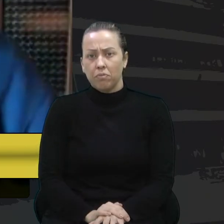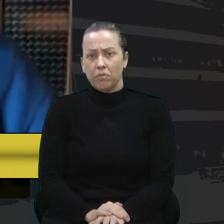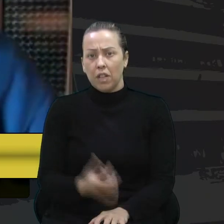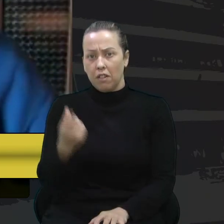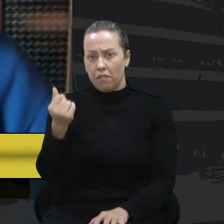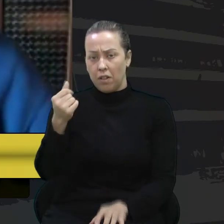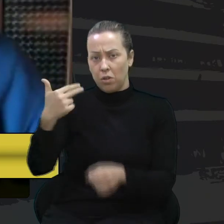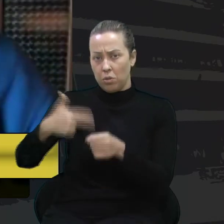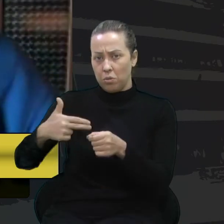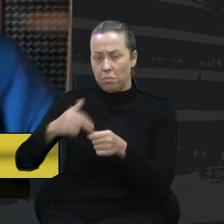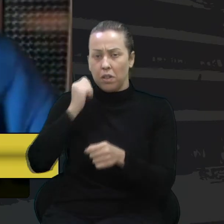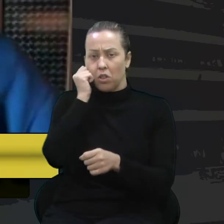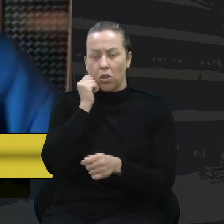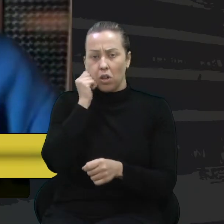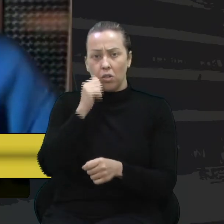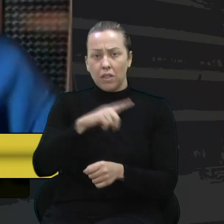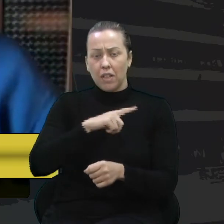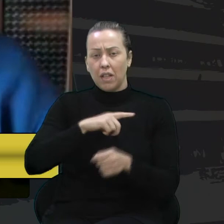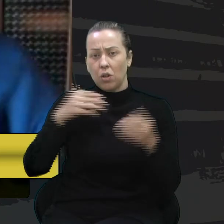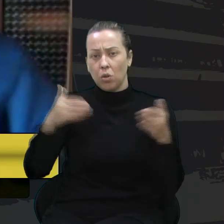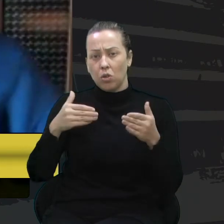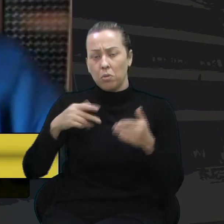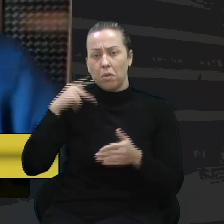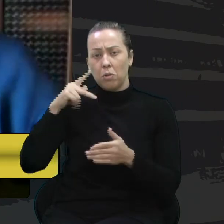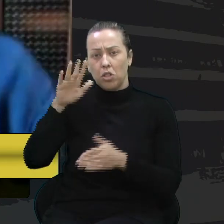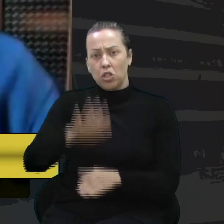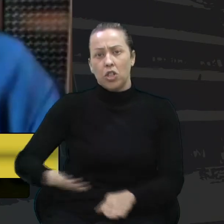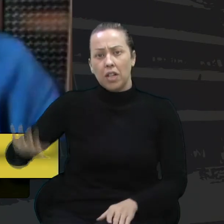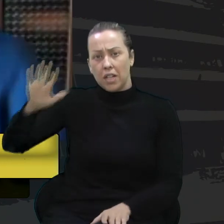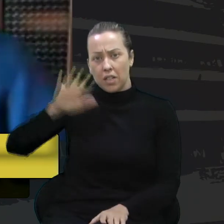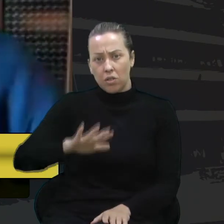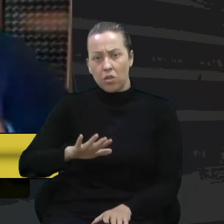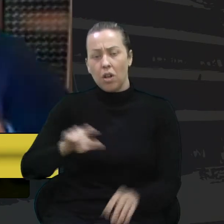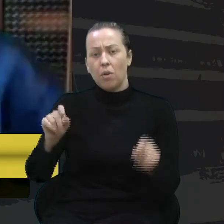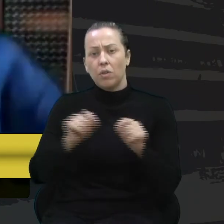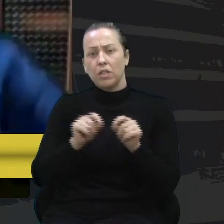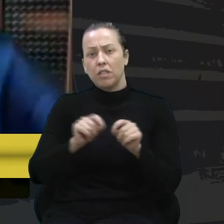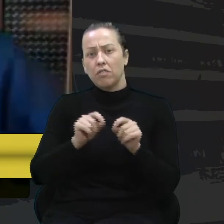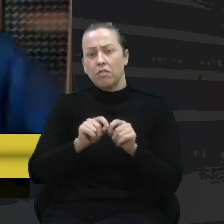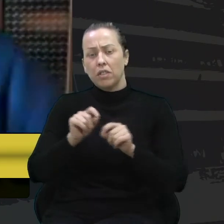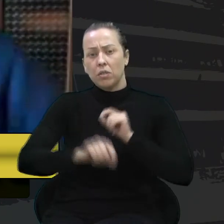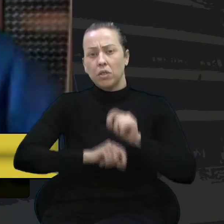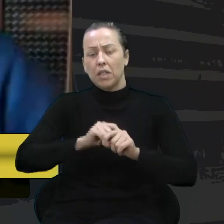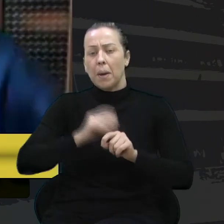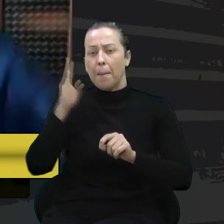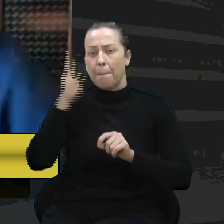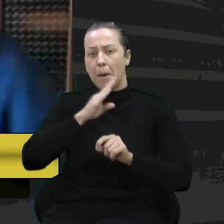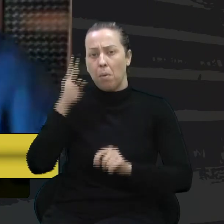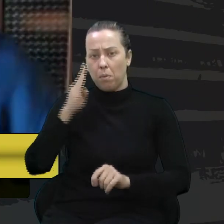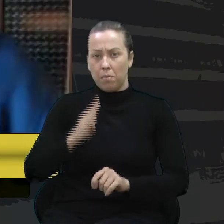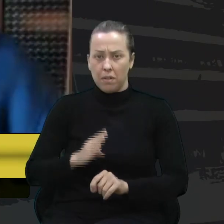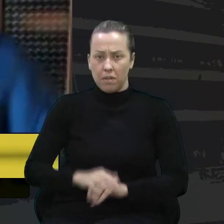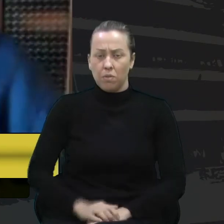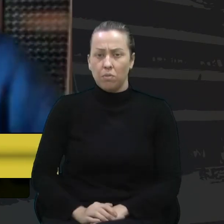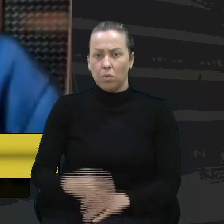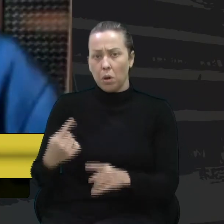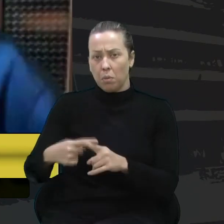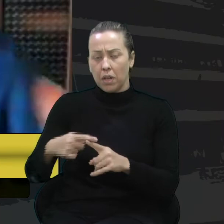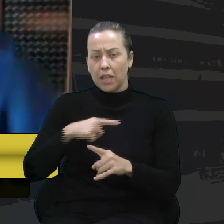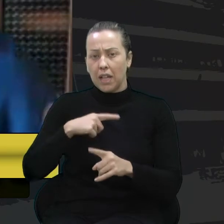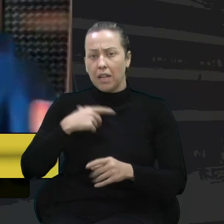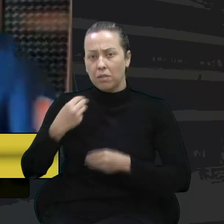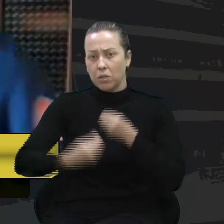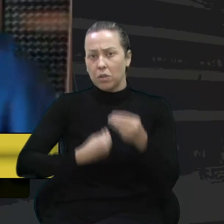do petróleo. Então, a gente tem hoje uma política nacional que está fazendo muito mal para o Brasil, né, porque segue essa